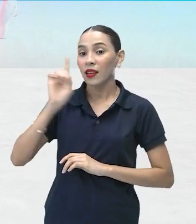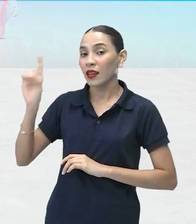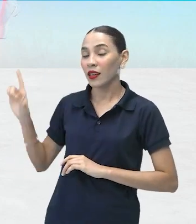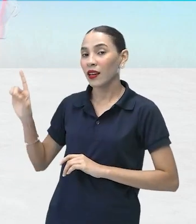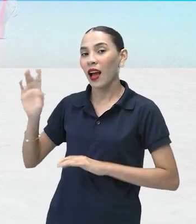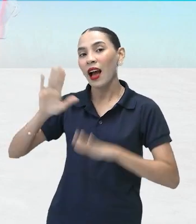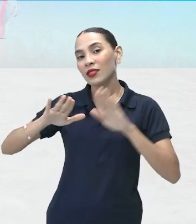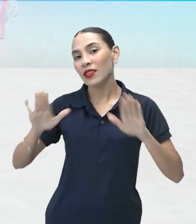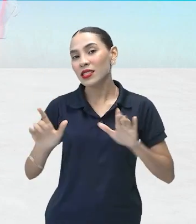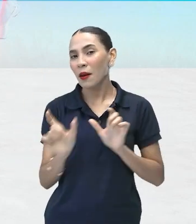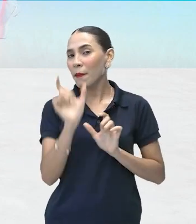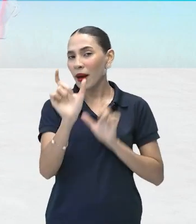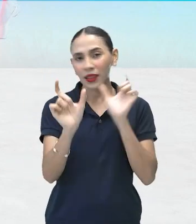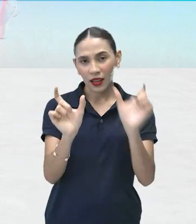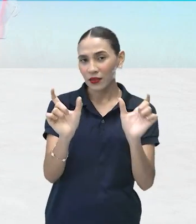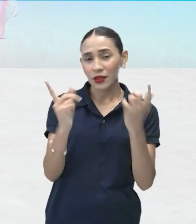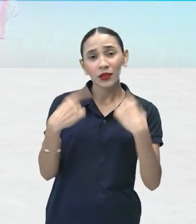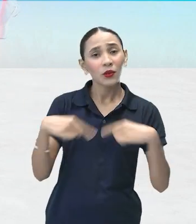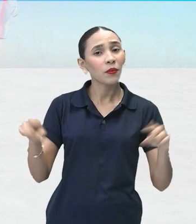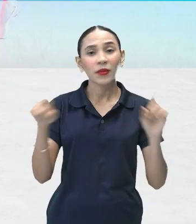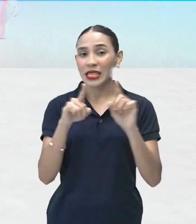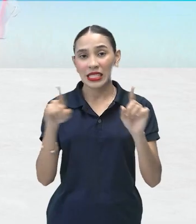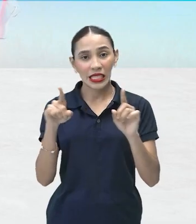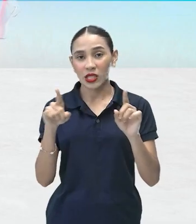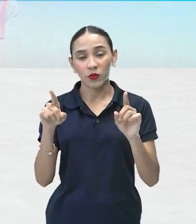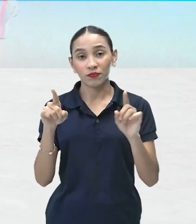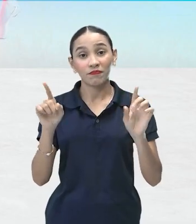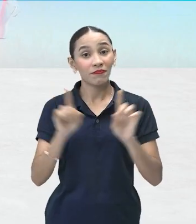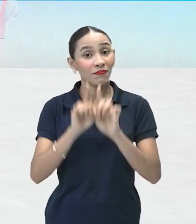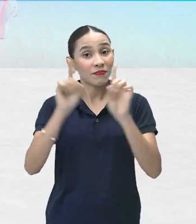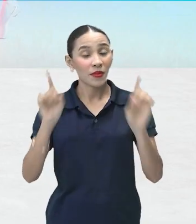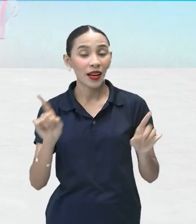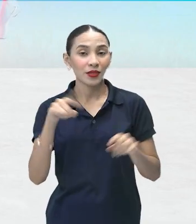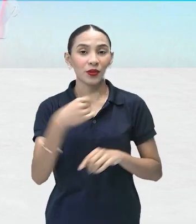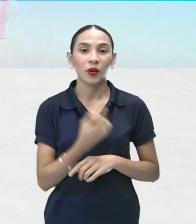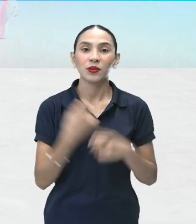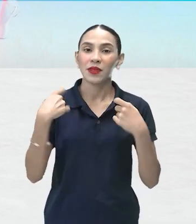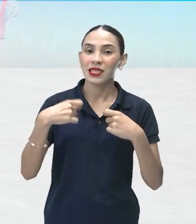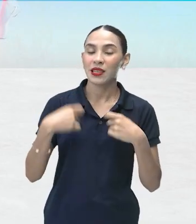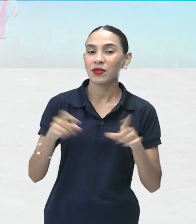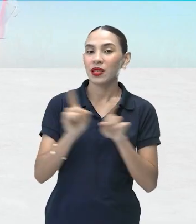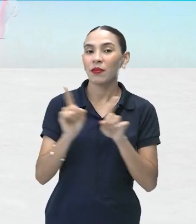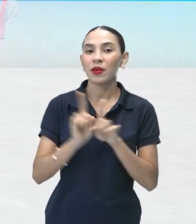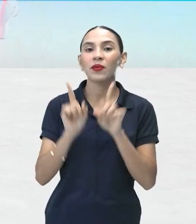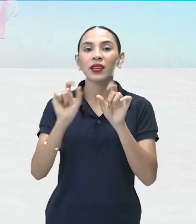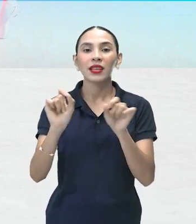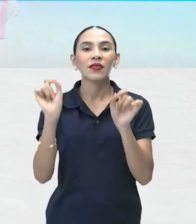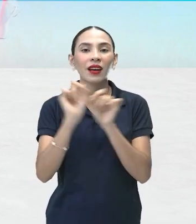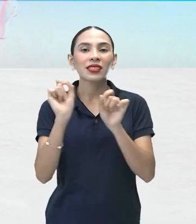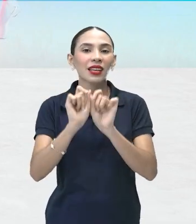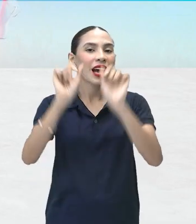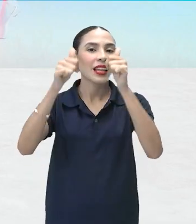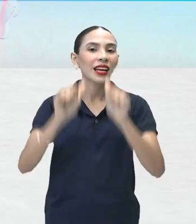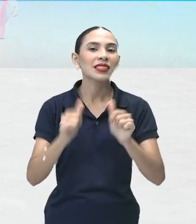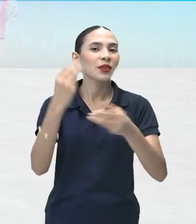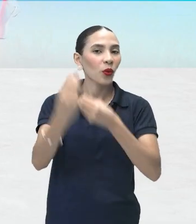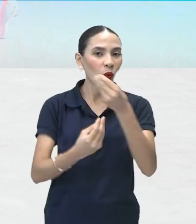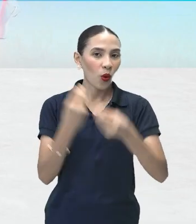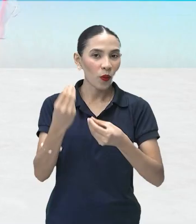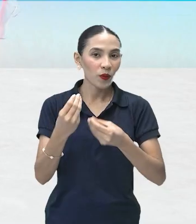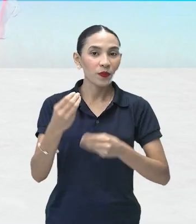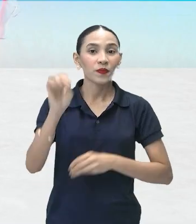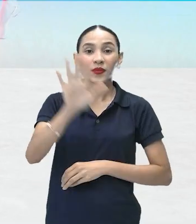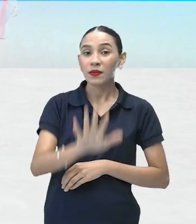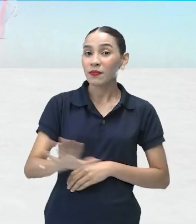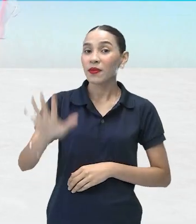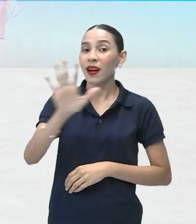Às vezes as palavras nem precisam estar, mas nós precisamos também fazer a leitura através de quê?